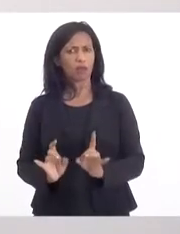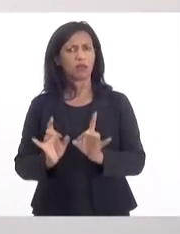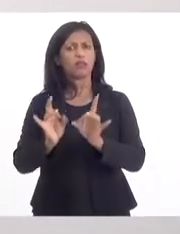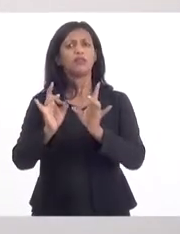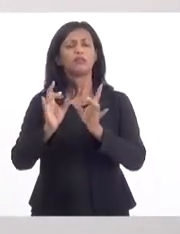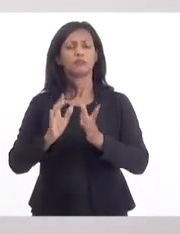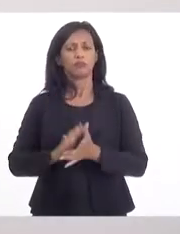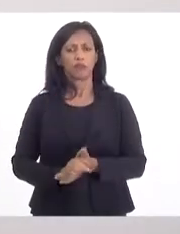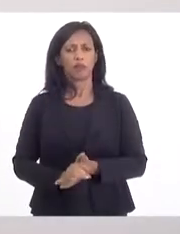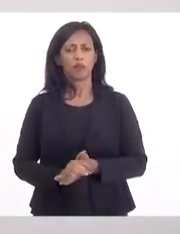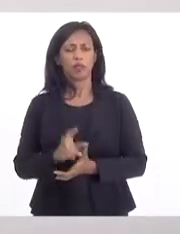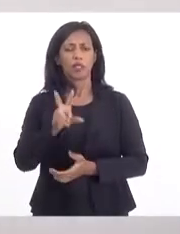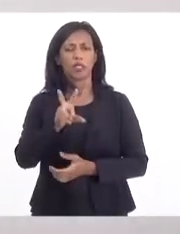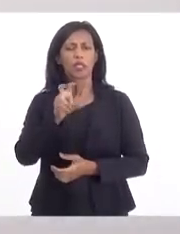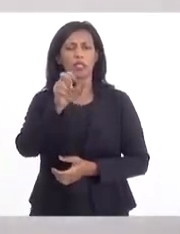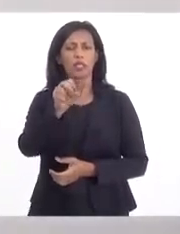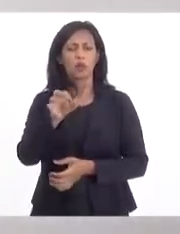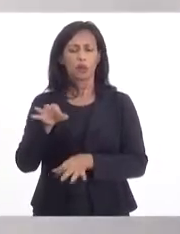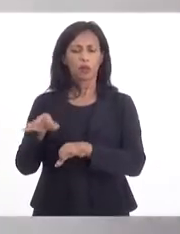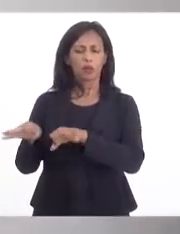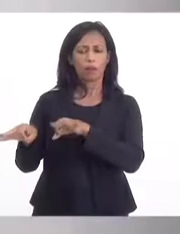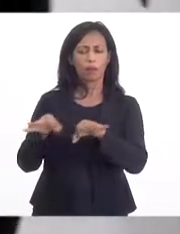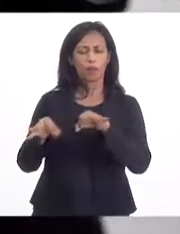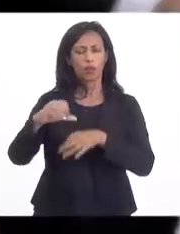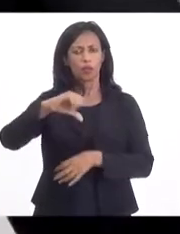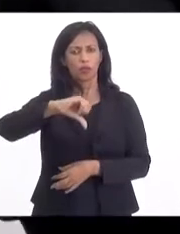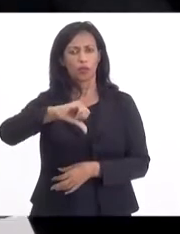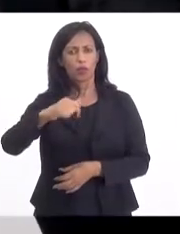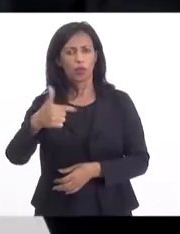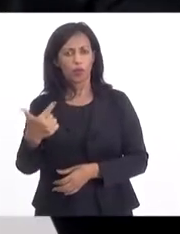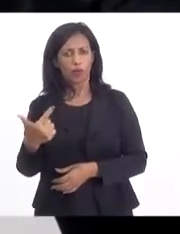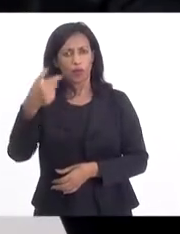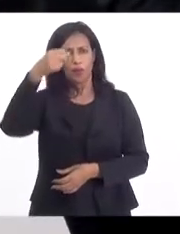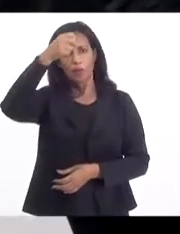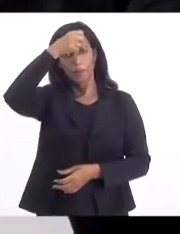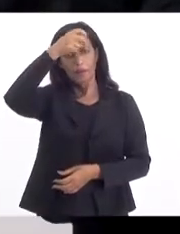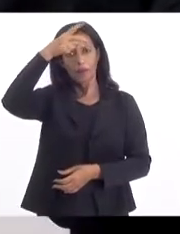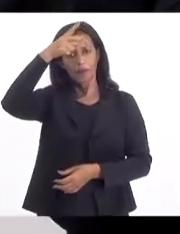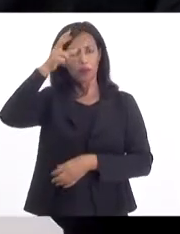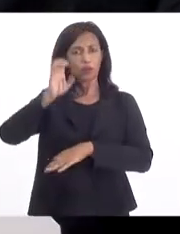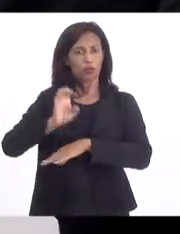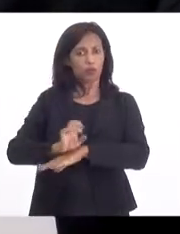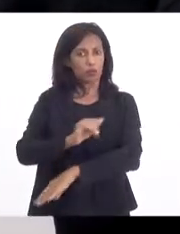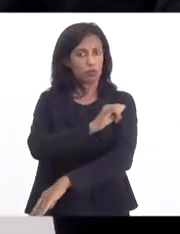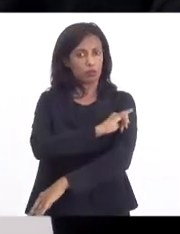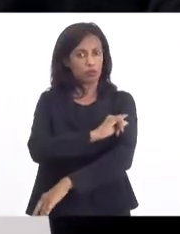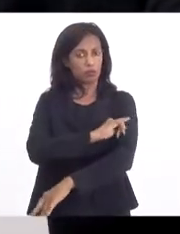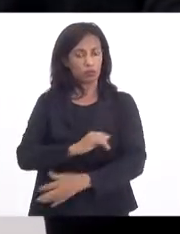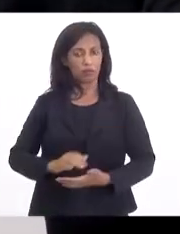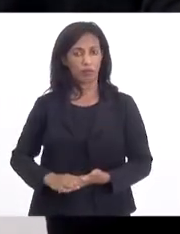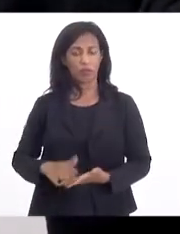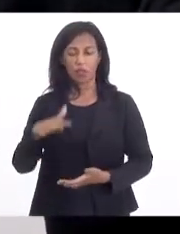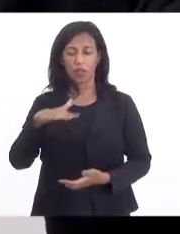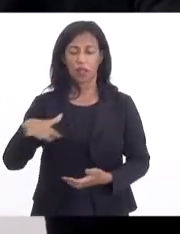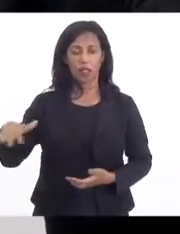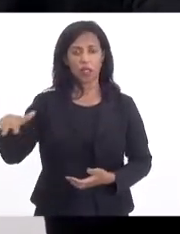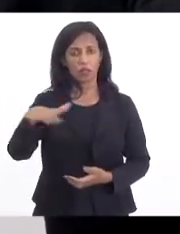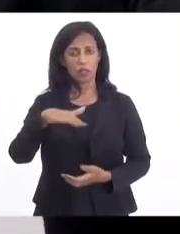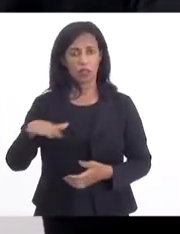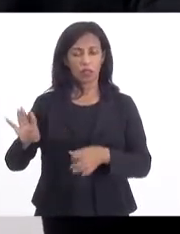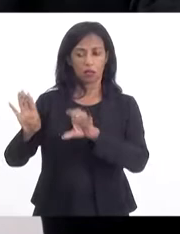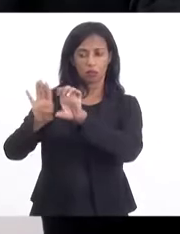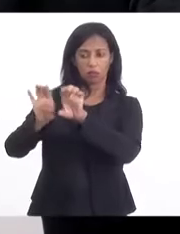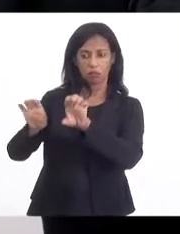sobre os 50 projetos nos 92 municípios do estado do Rio de Janeiro, nas áreas de